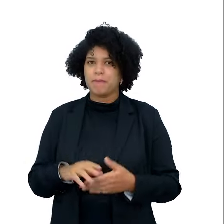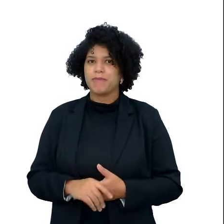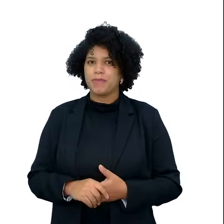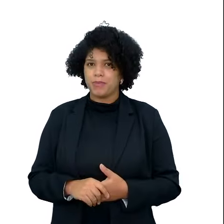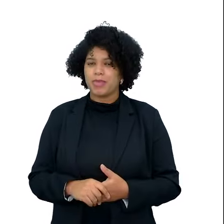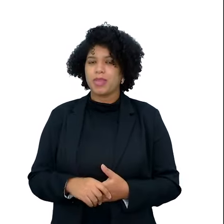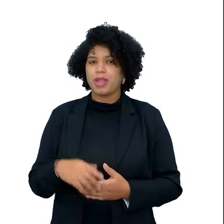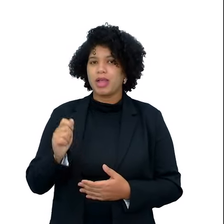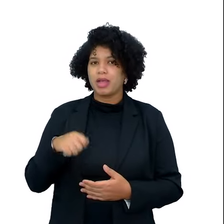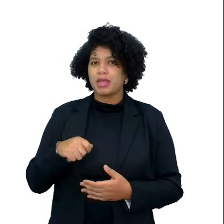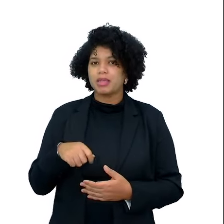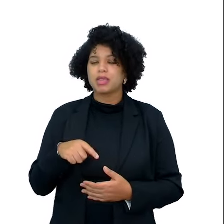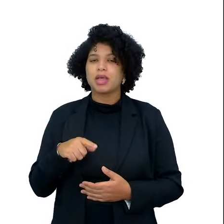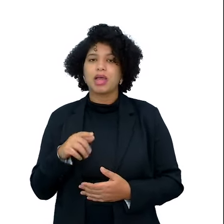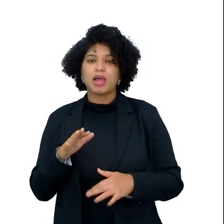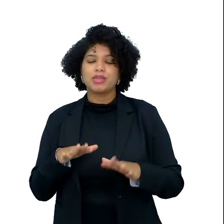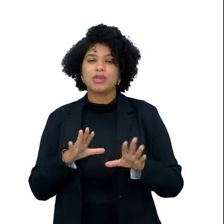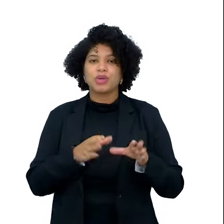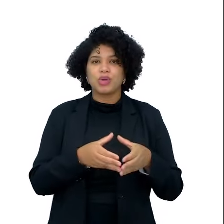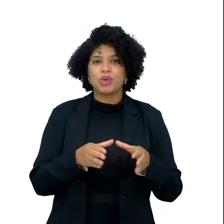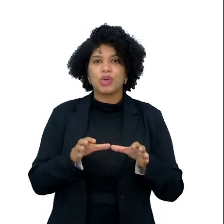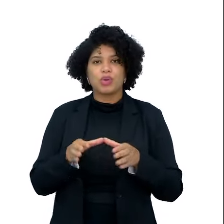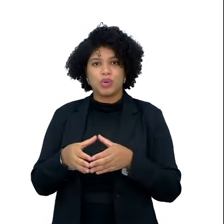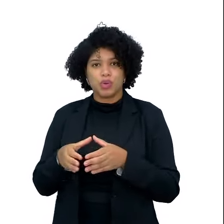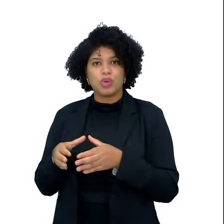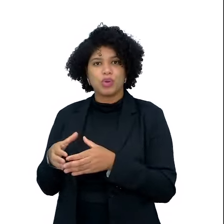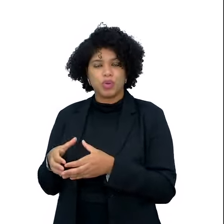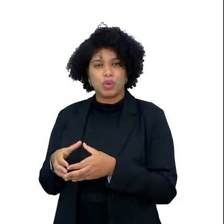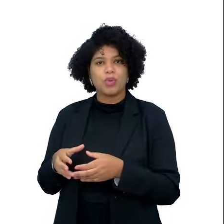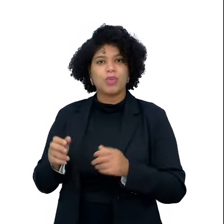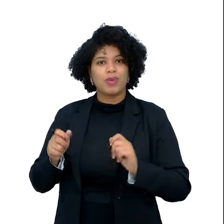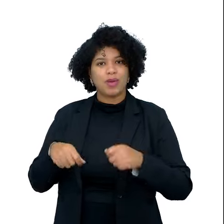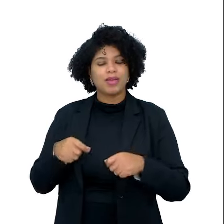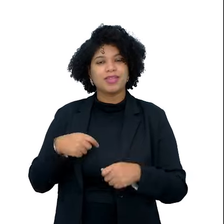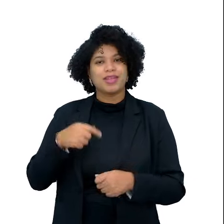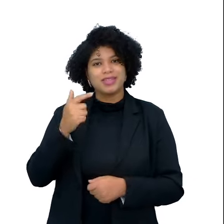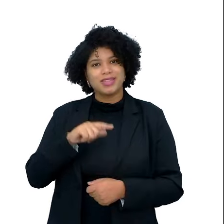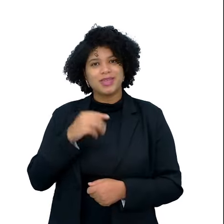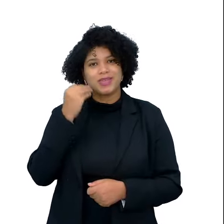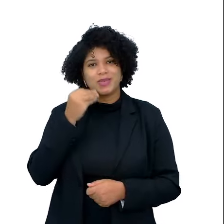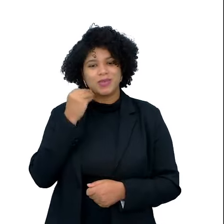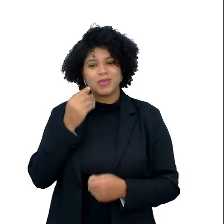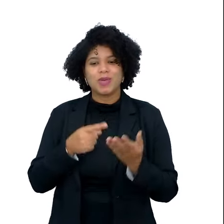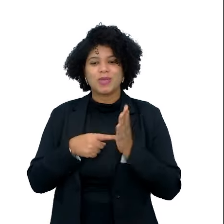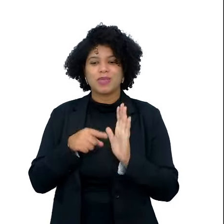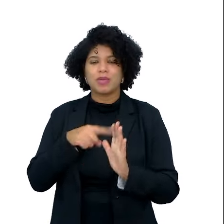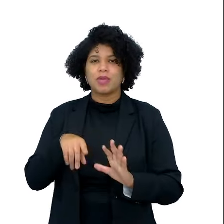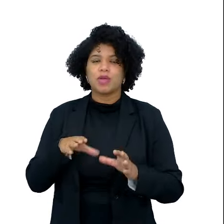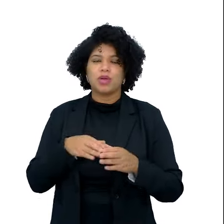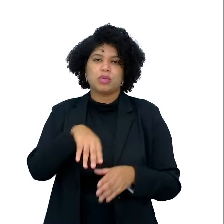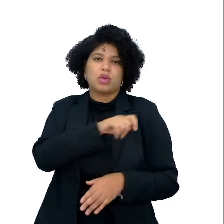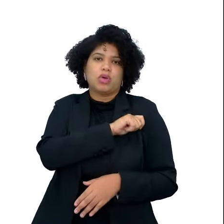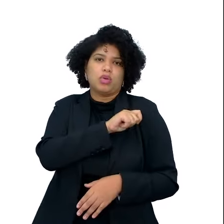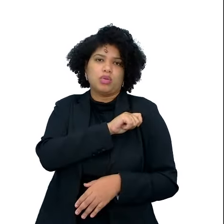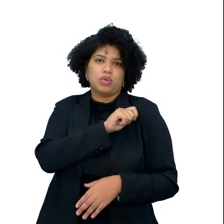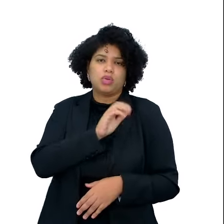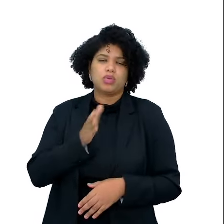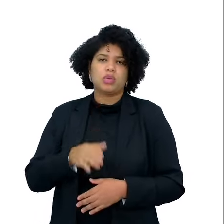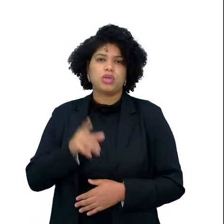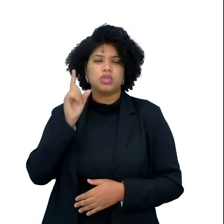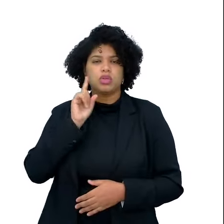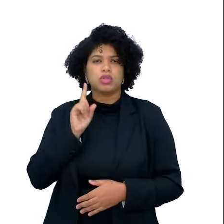até consegue, existem alguns grupos que conseguem replicar alguns experimentos que estão presentes nesse livro. Não sei se